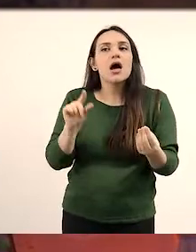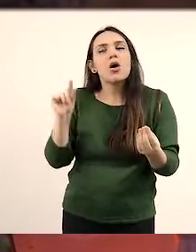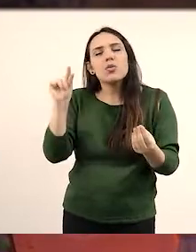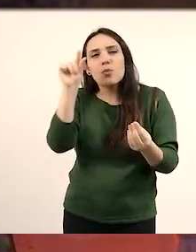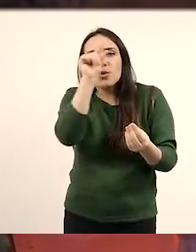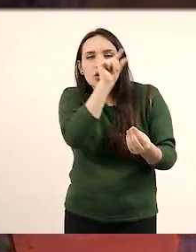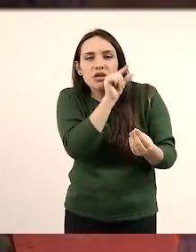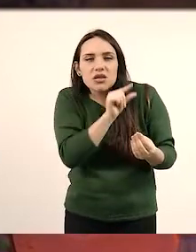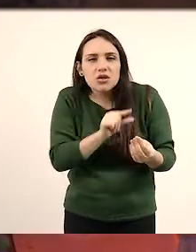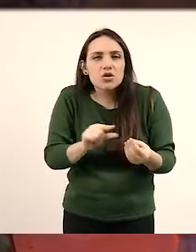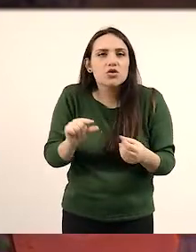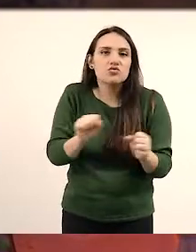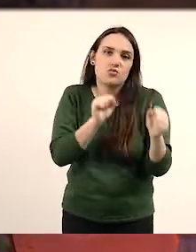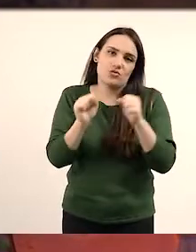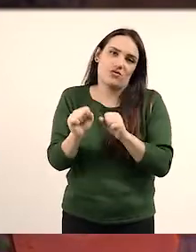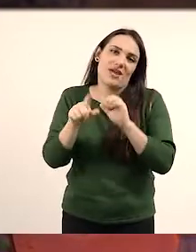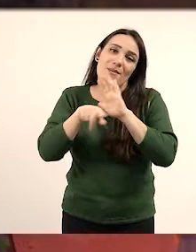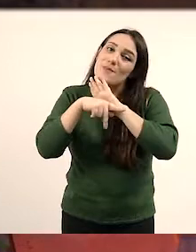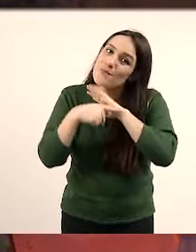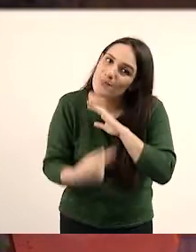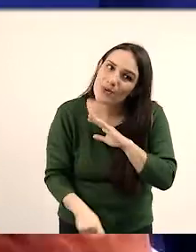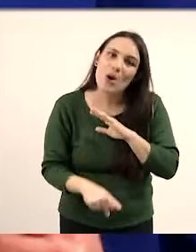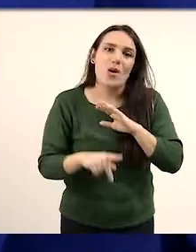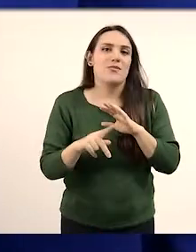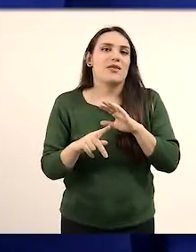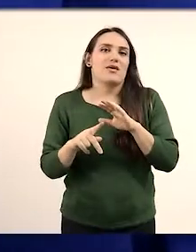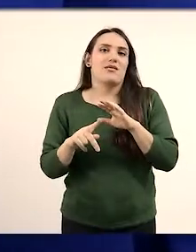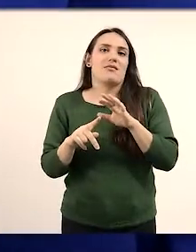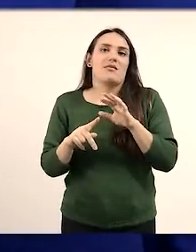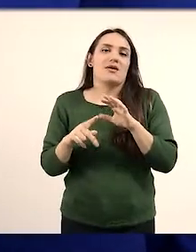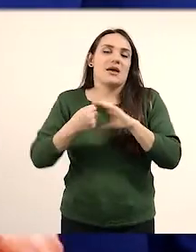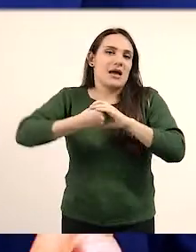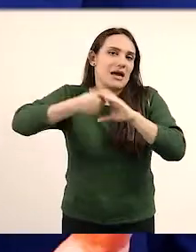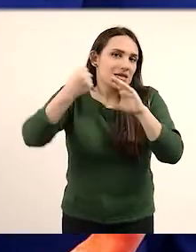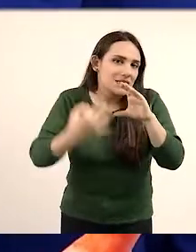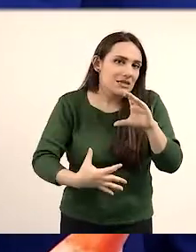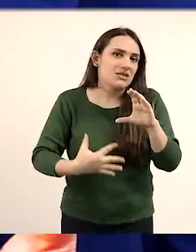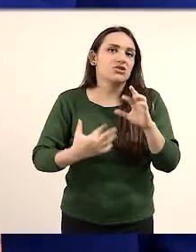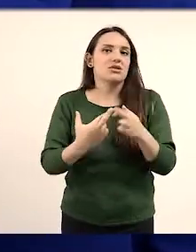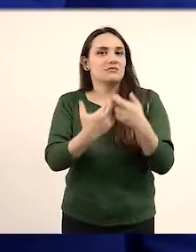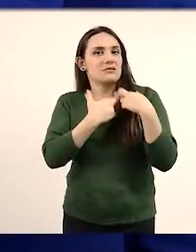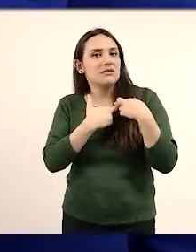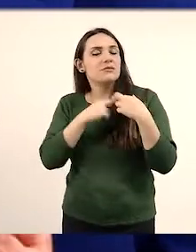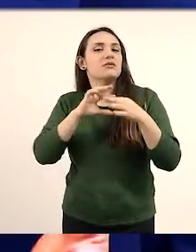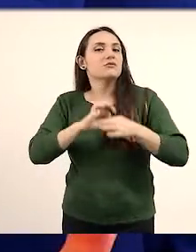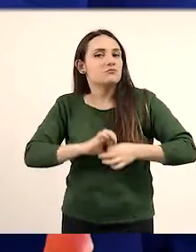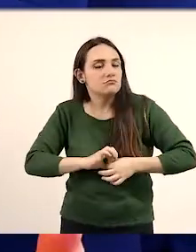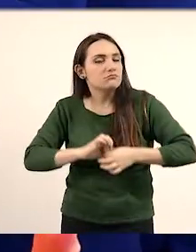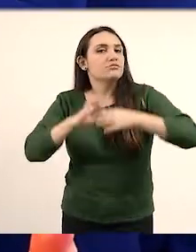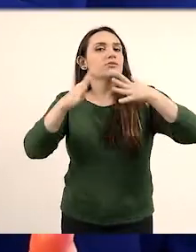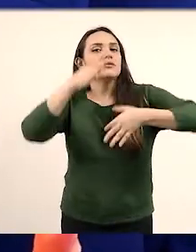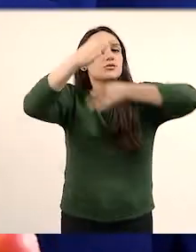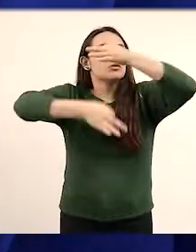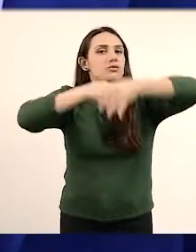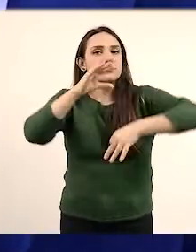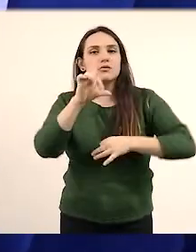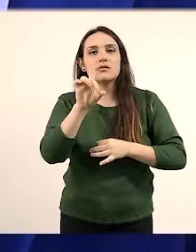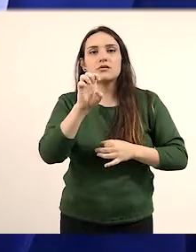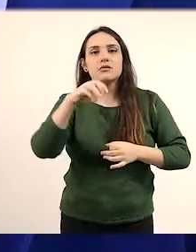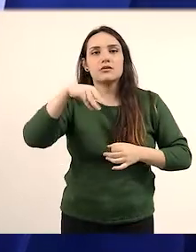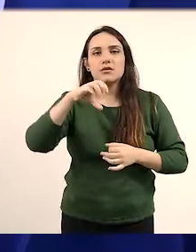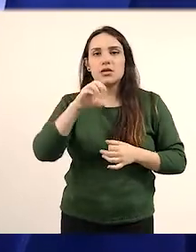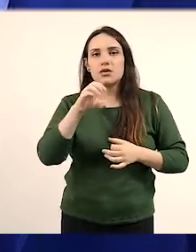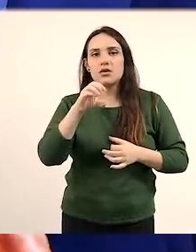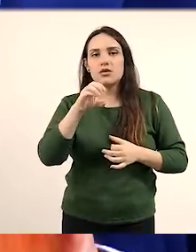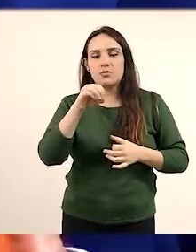Isso é próprio da democracia. Ele se opõe ao Estado absolutista, porque o Estado absolutista ou unitário, ele